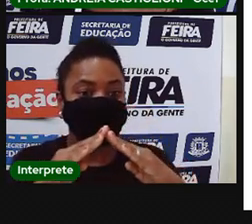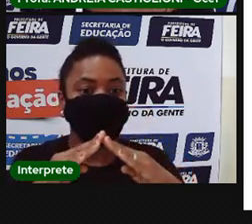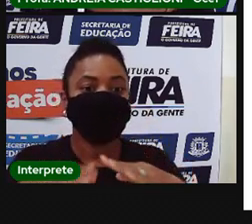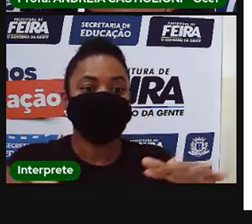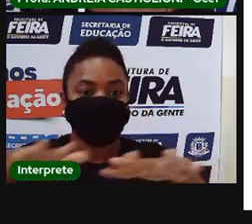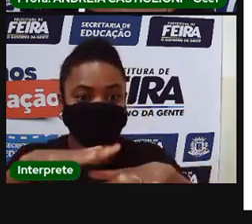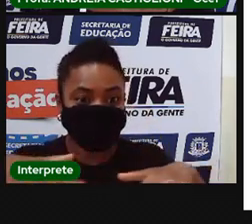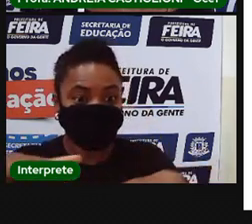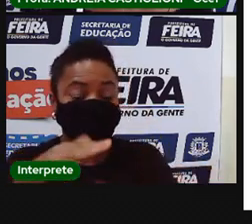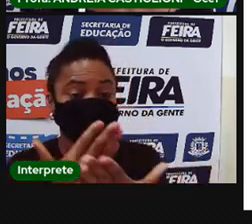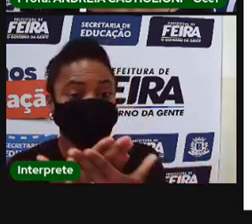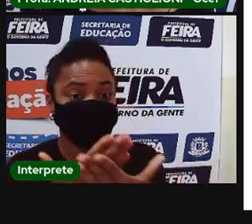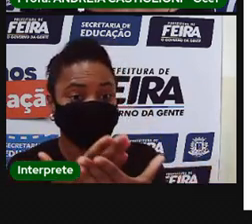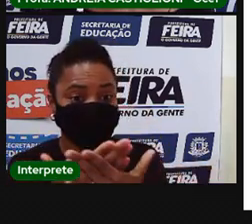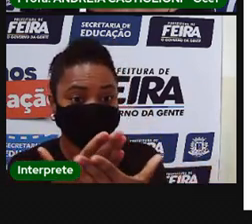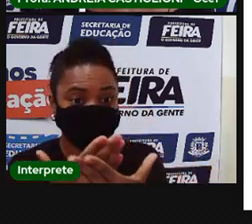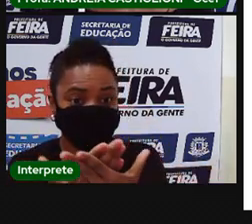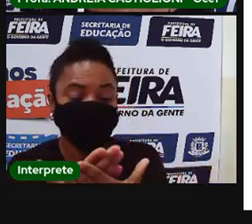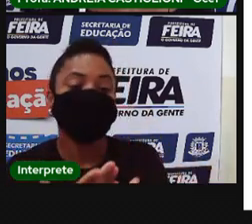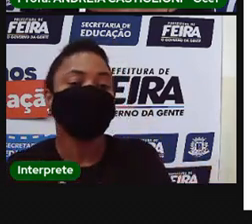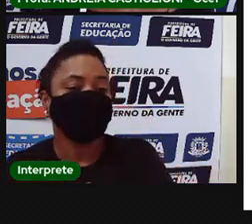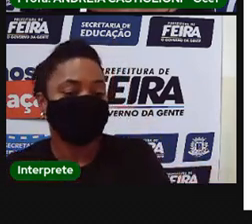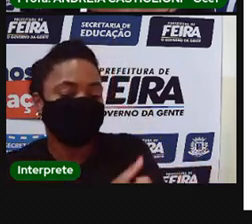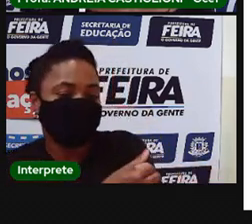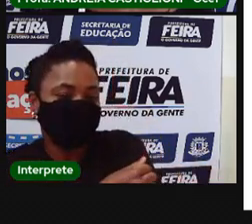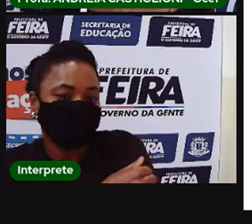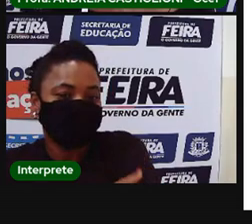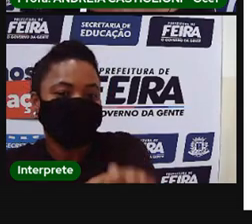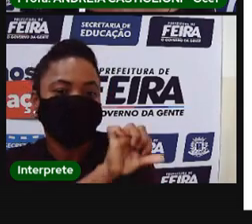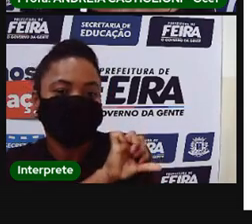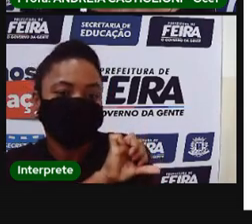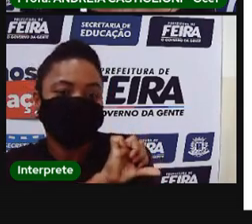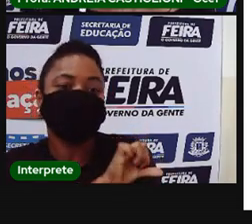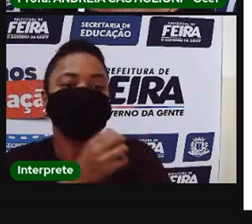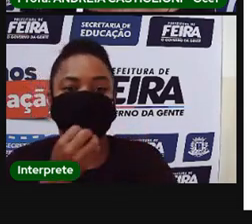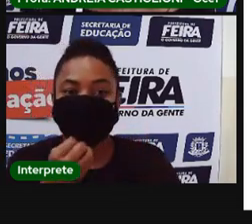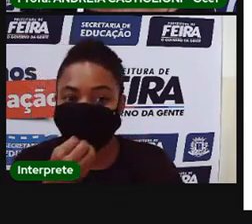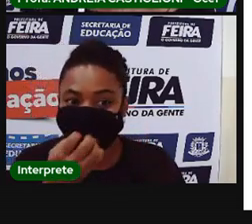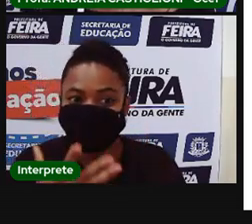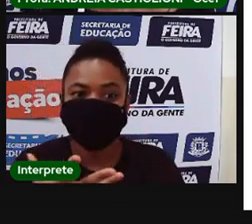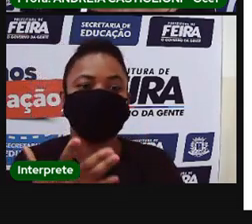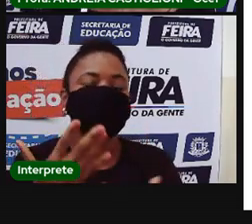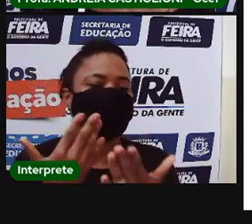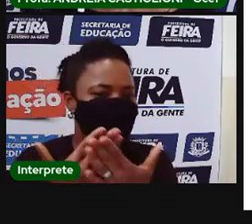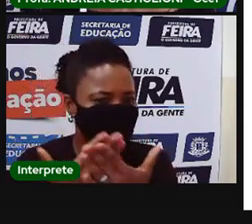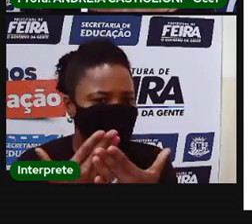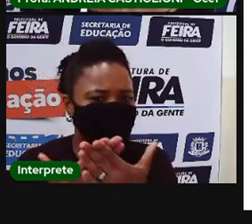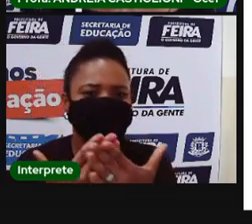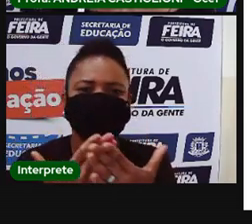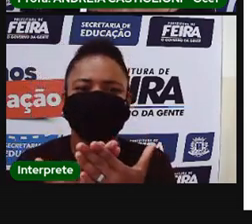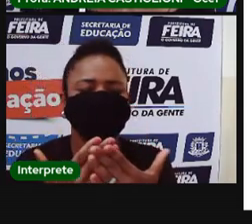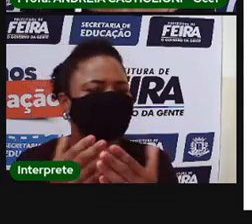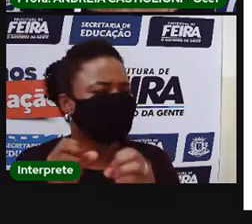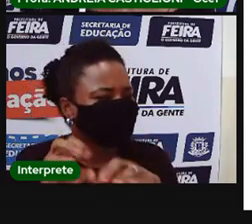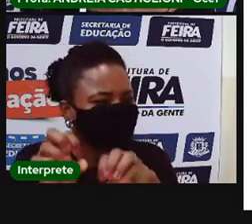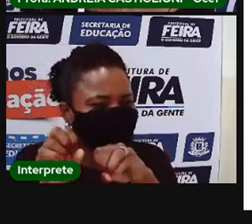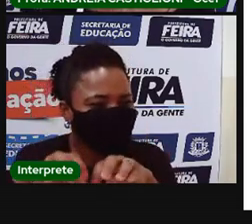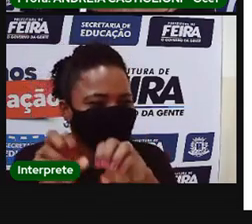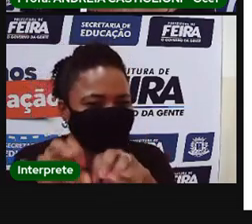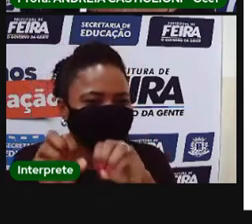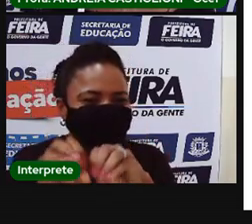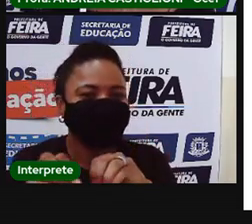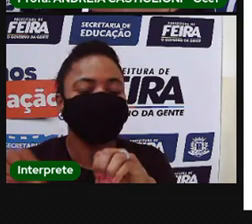dos anos finais. Tem sido muito bom estar com vocês. Essas aulas são diferentes, mas esse engajamento